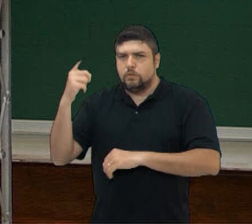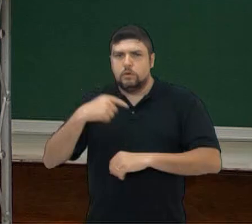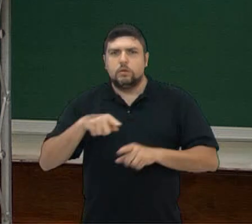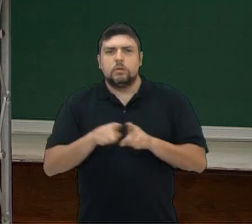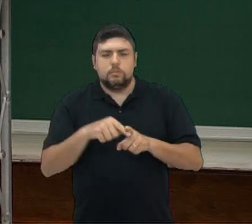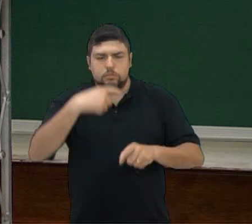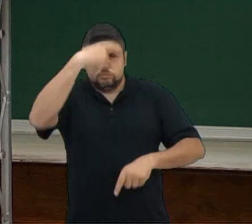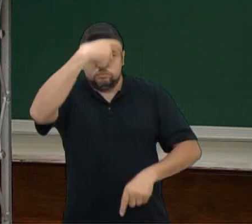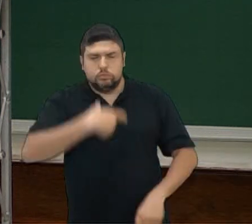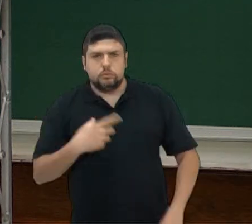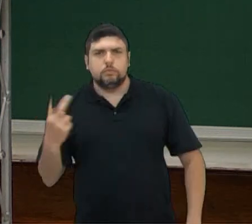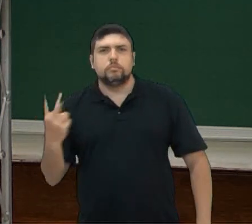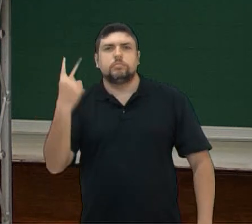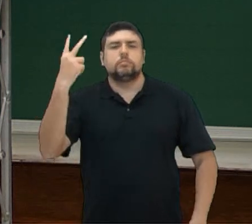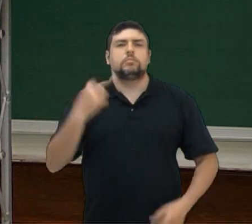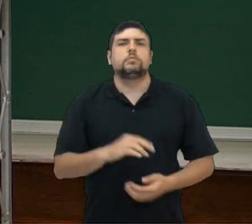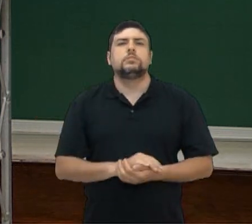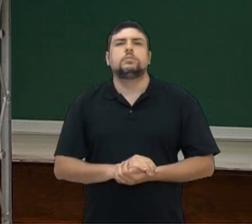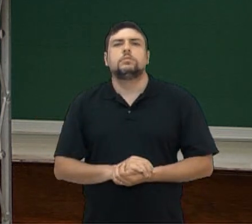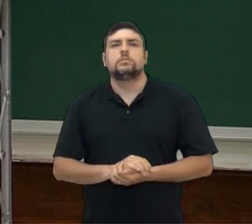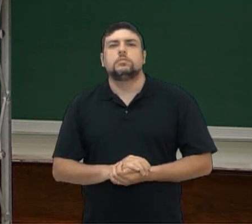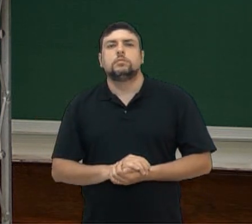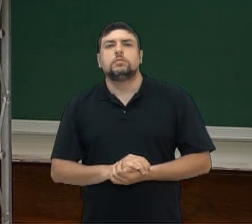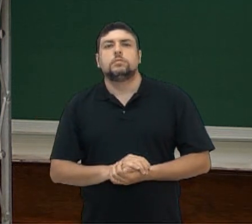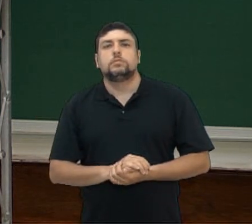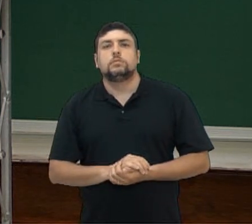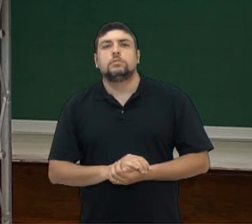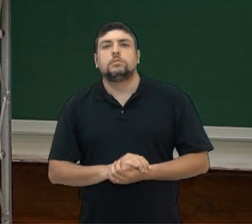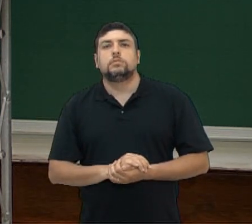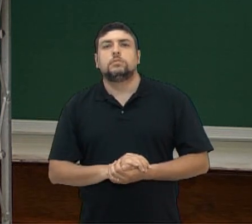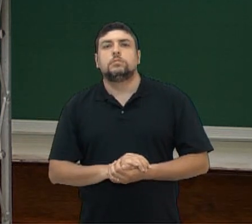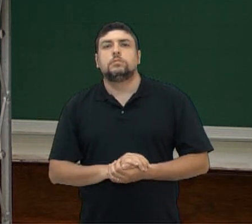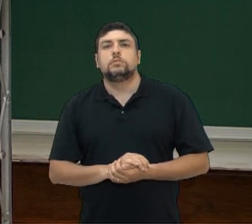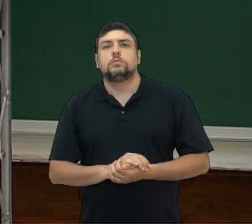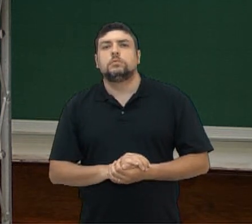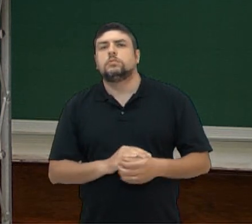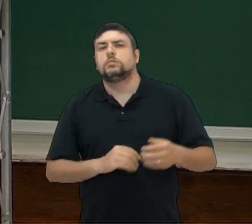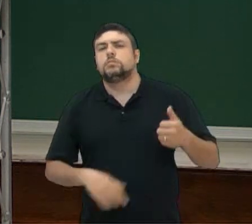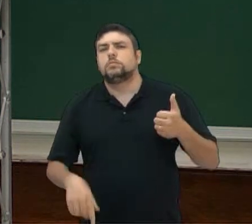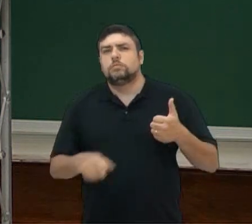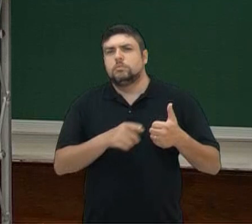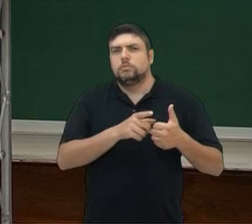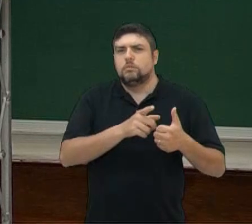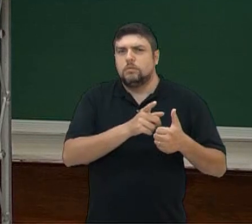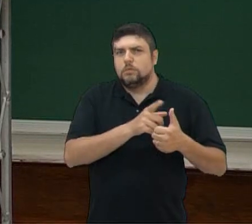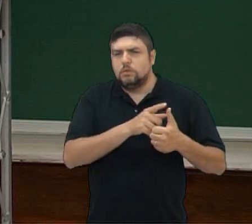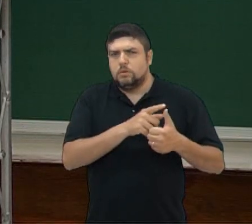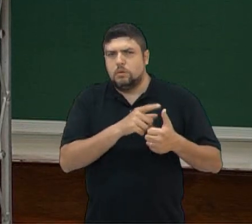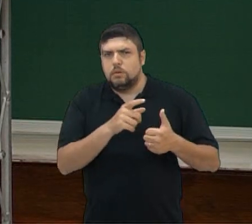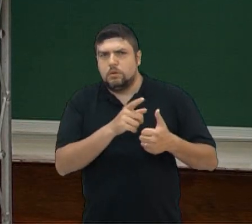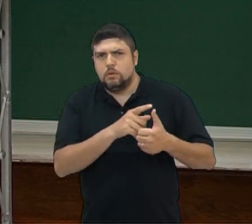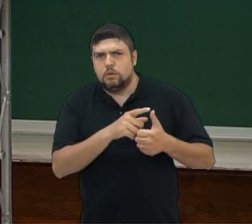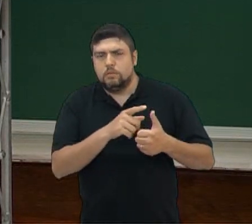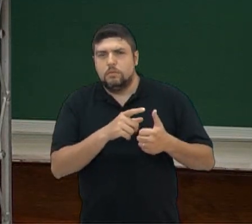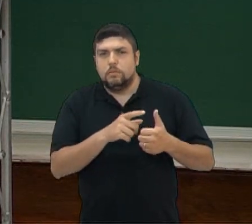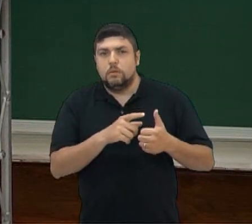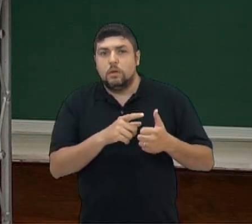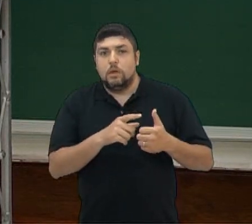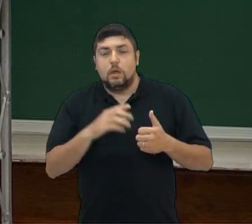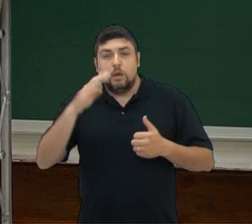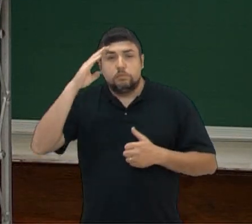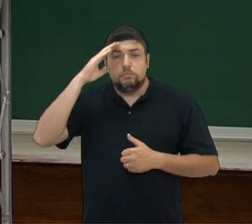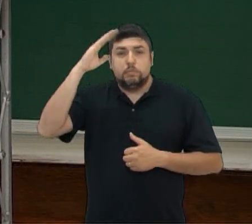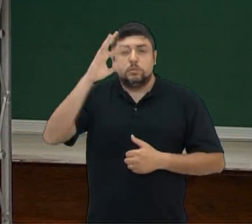comentou, então, porque as outras estão erradas? Princípio da autoridade da ciência teológica e da